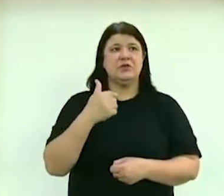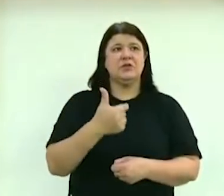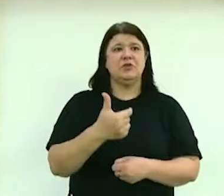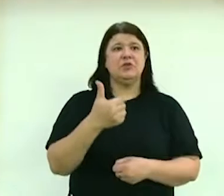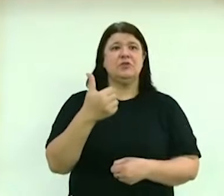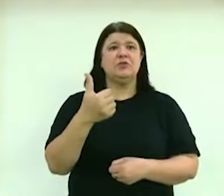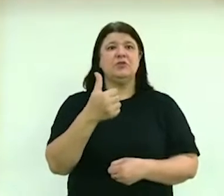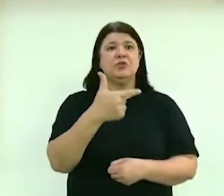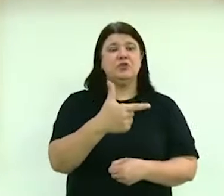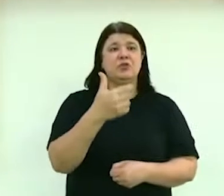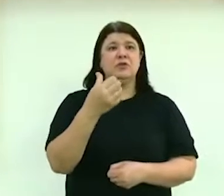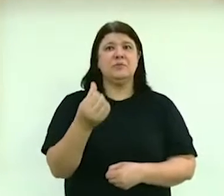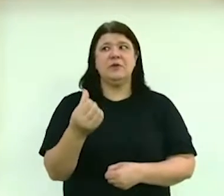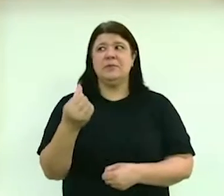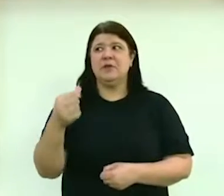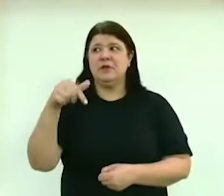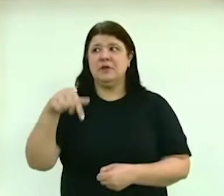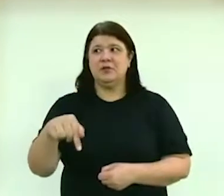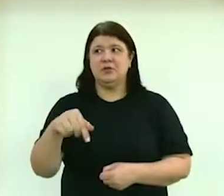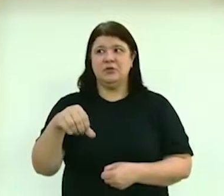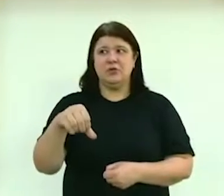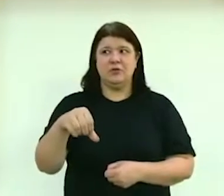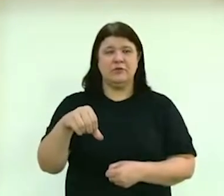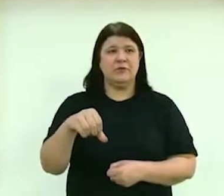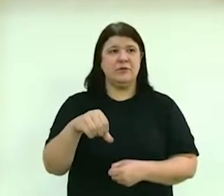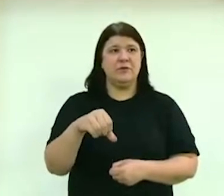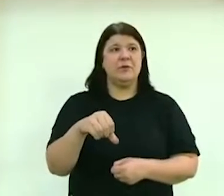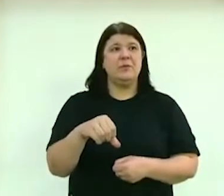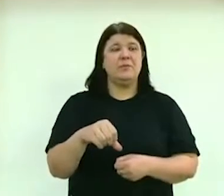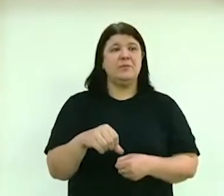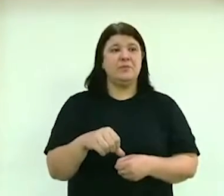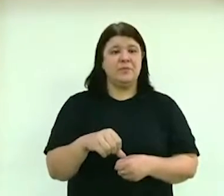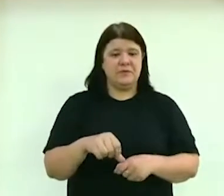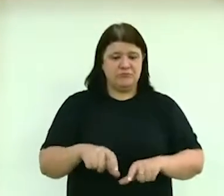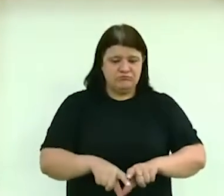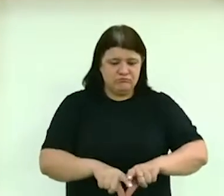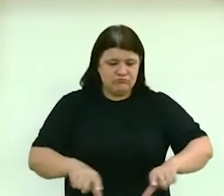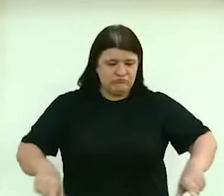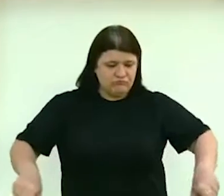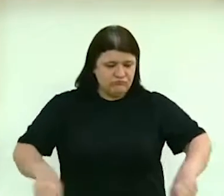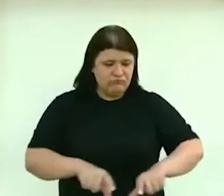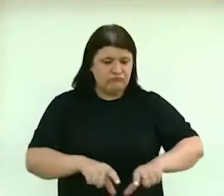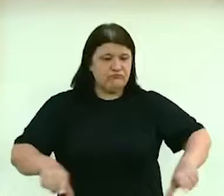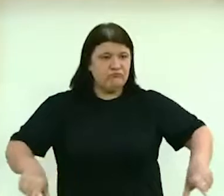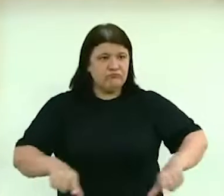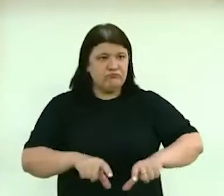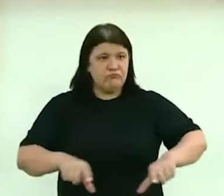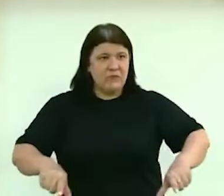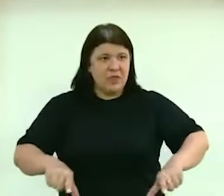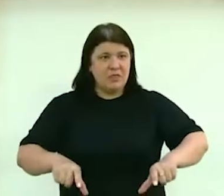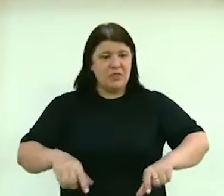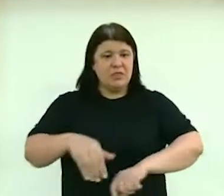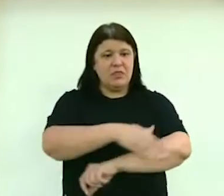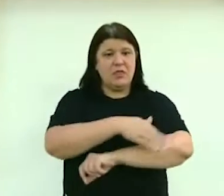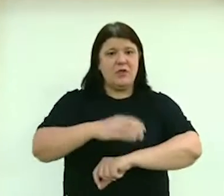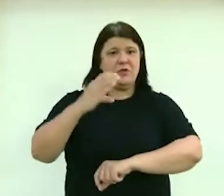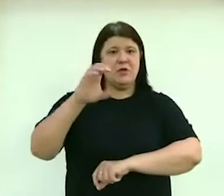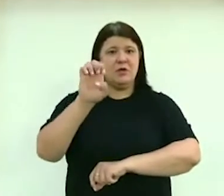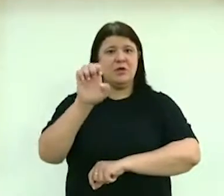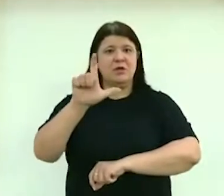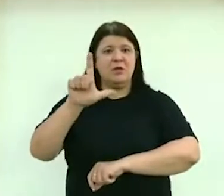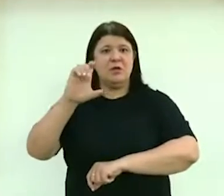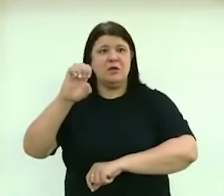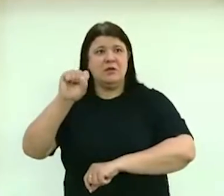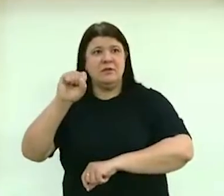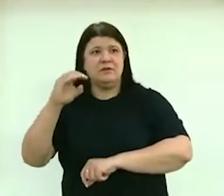2669-2020 solicitando estudos a fim de instalar sinalização de solo e lombadas elevadas na Avenida Celso Ramos de Oliveira com a Rua Maria